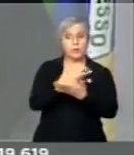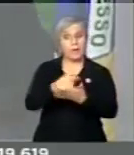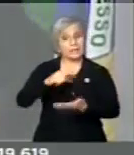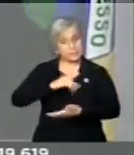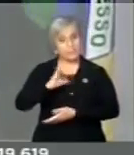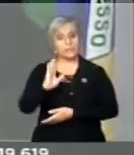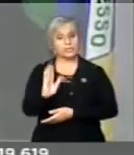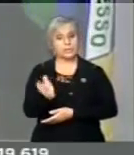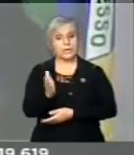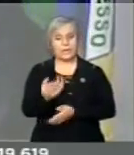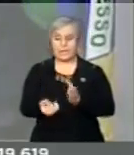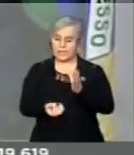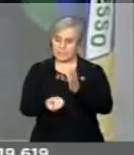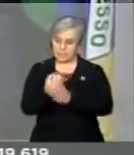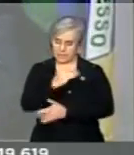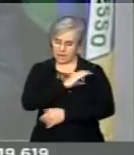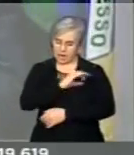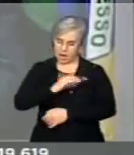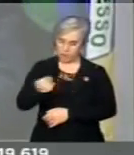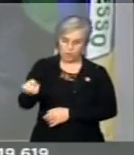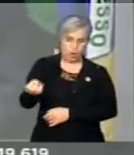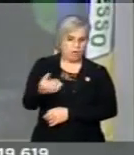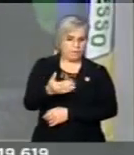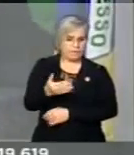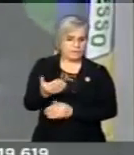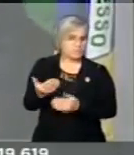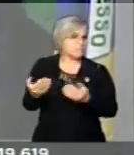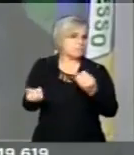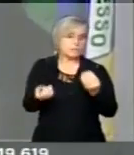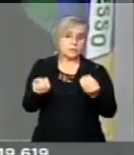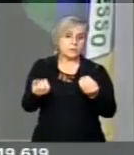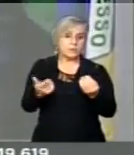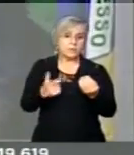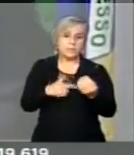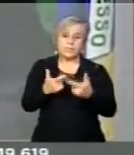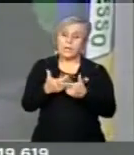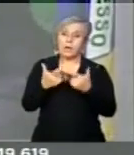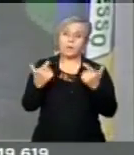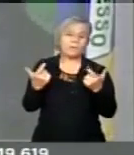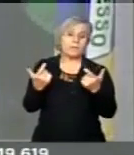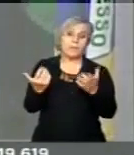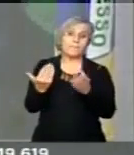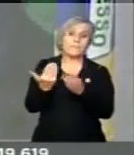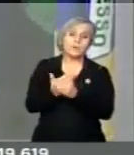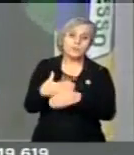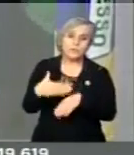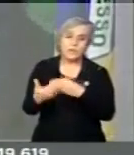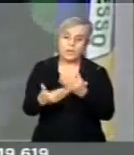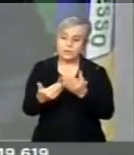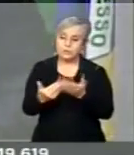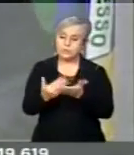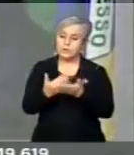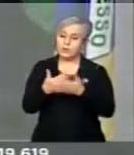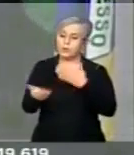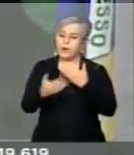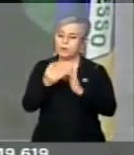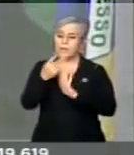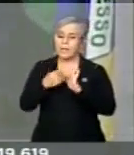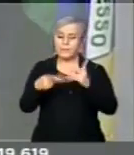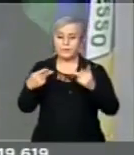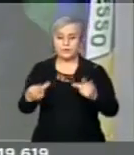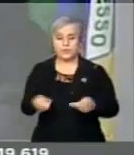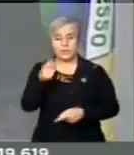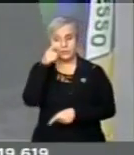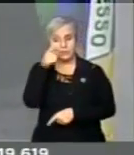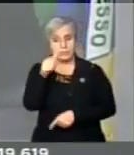existe. Criar comissão nova. Em primeiro lugar, você aumenta, do ponto de vista processual, o encaminhamento de qualquer projeto de interesse